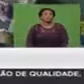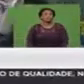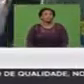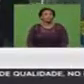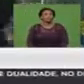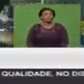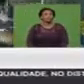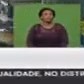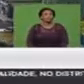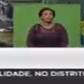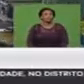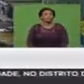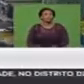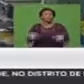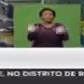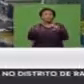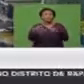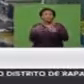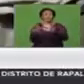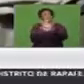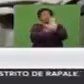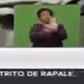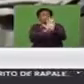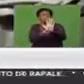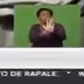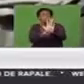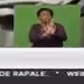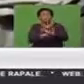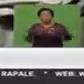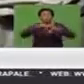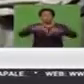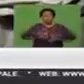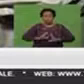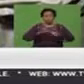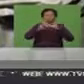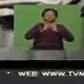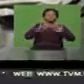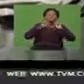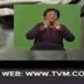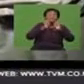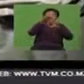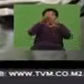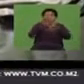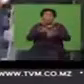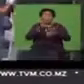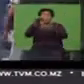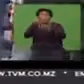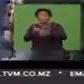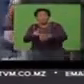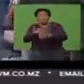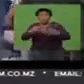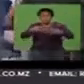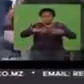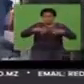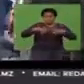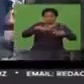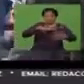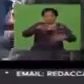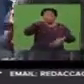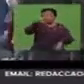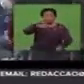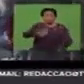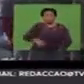Esta equipa de médicos moçambicanos tem larga experiência em cirurgias torácicas. Já efetuou